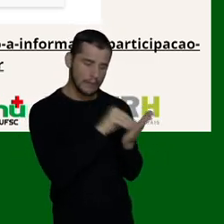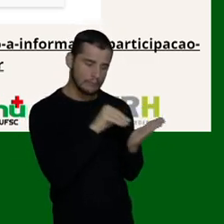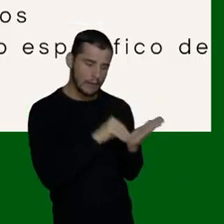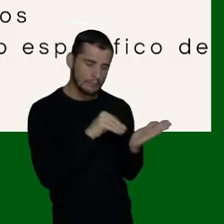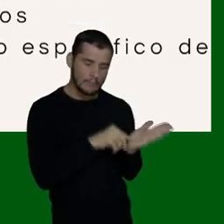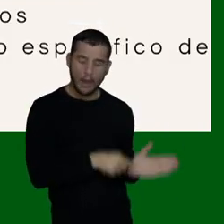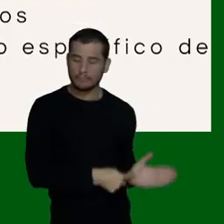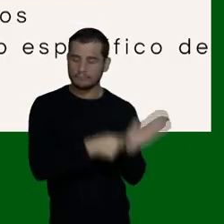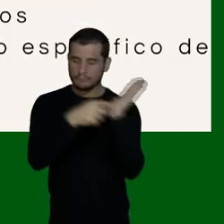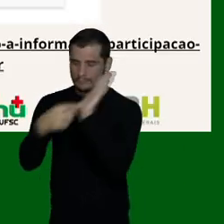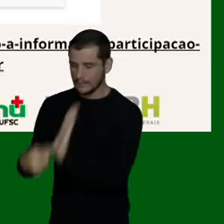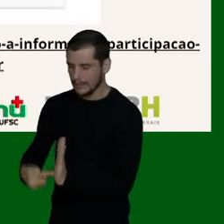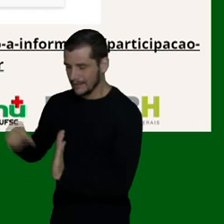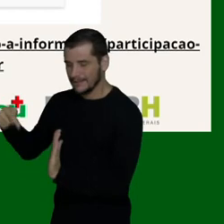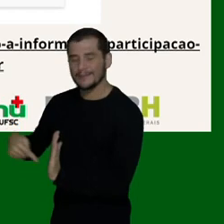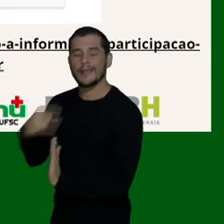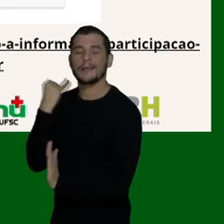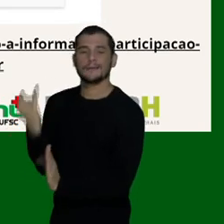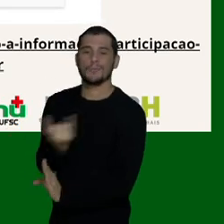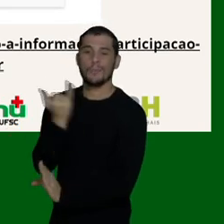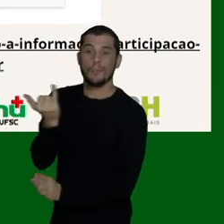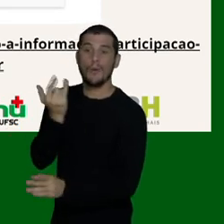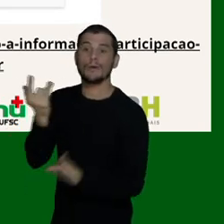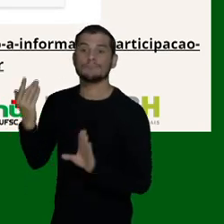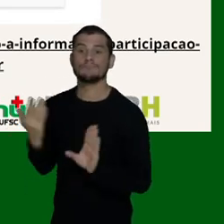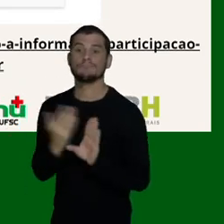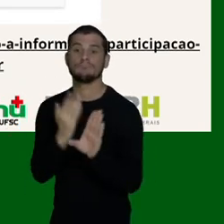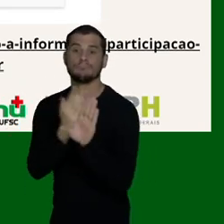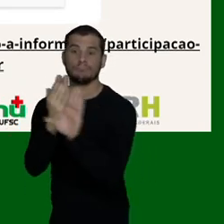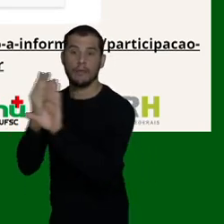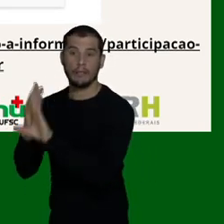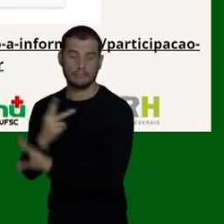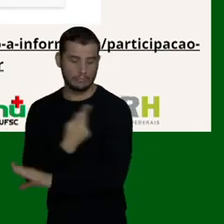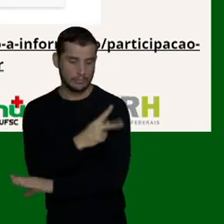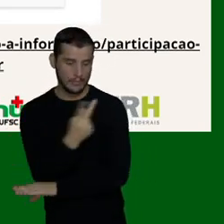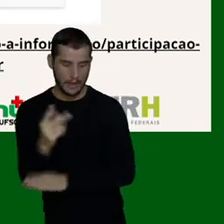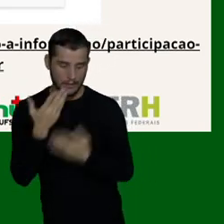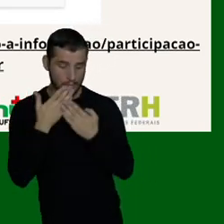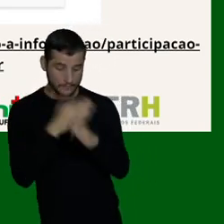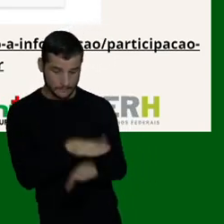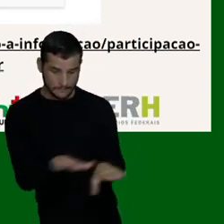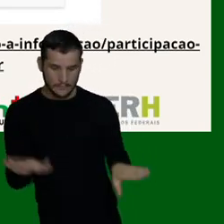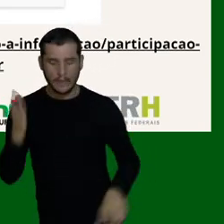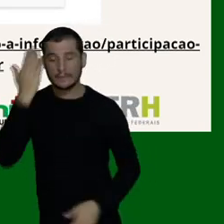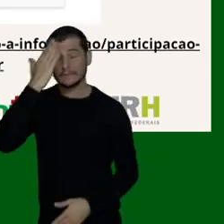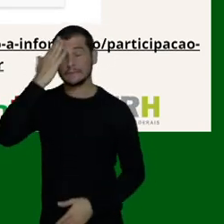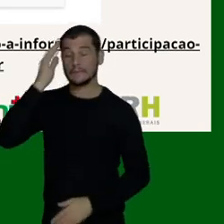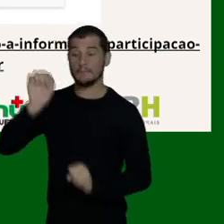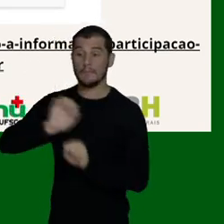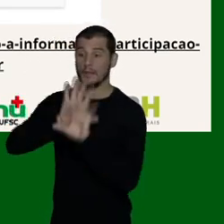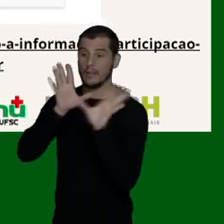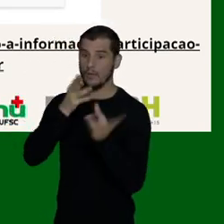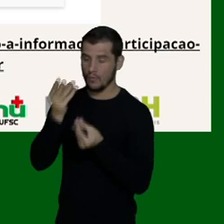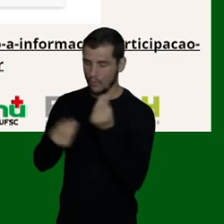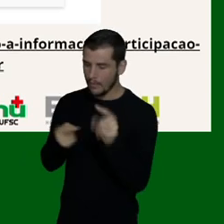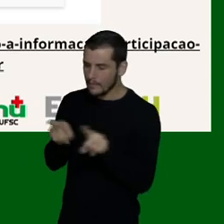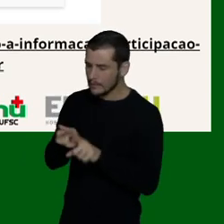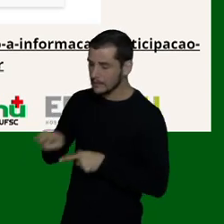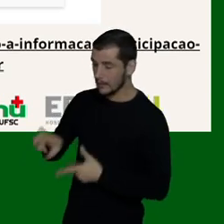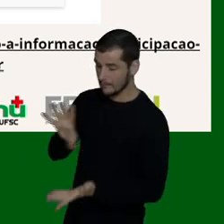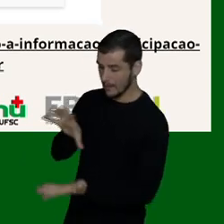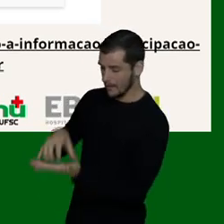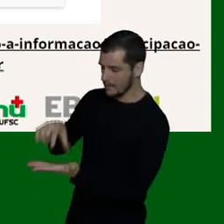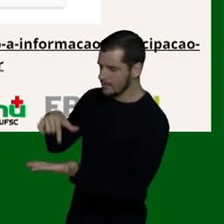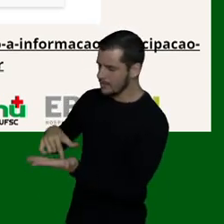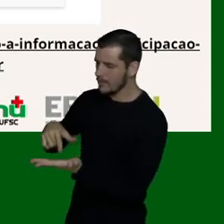Crianças a gente tem algumas postagens relacionadas às atividades do núcleo e aqui